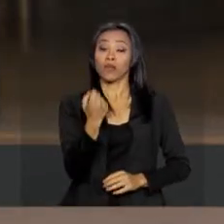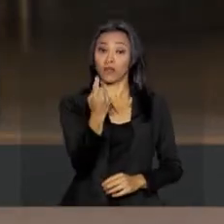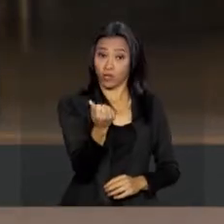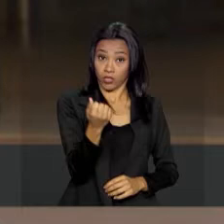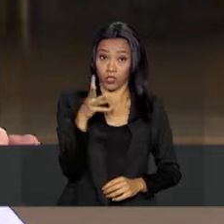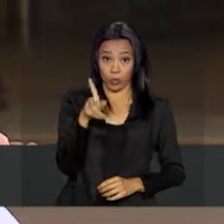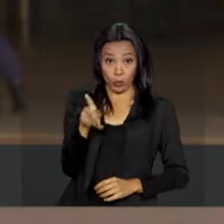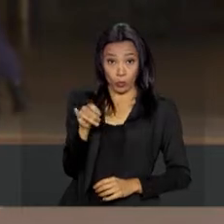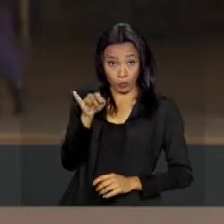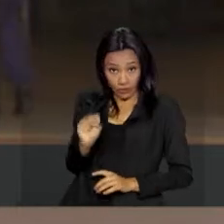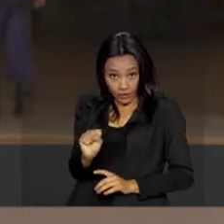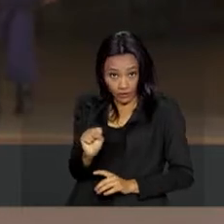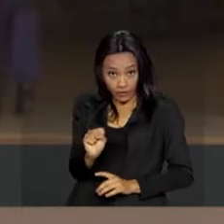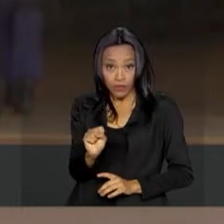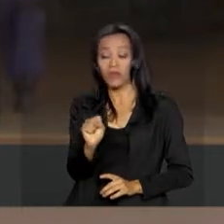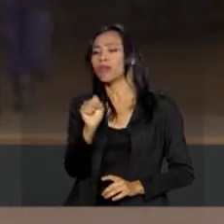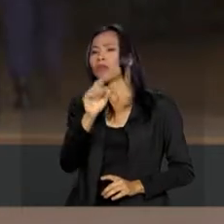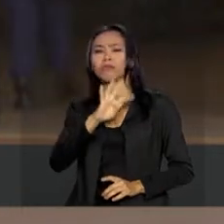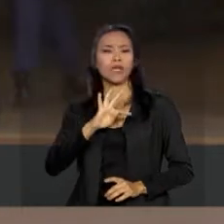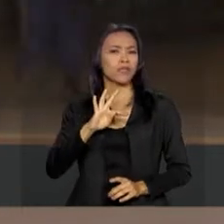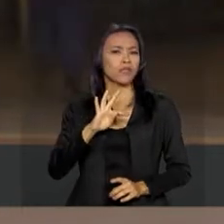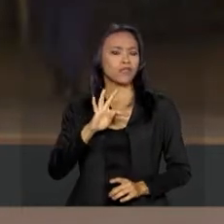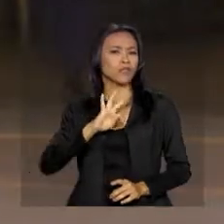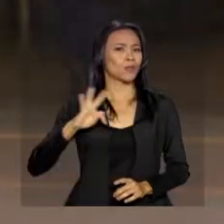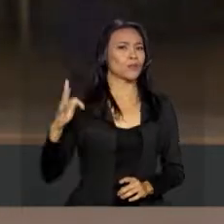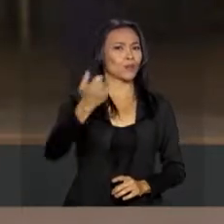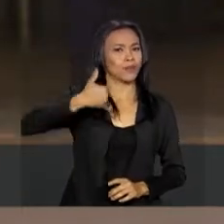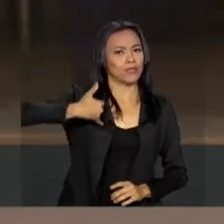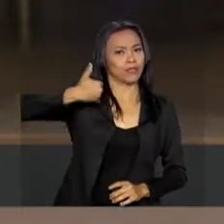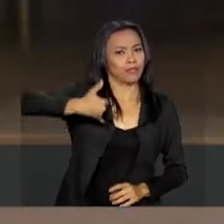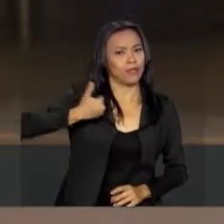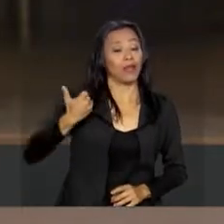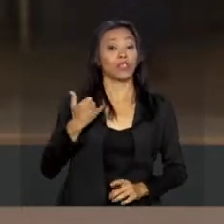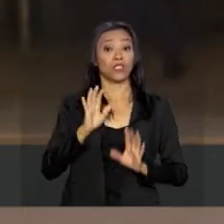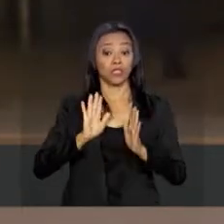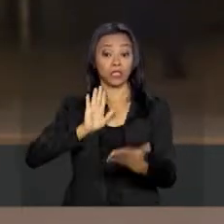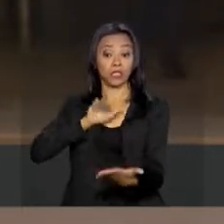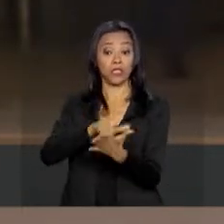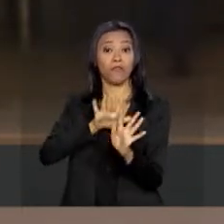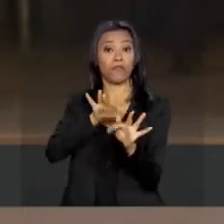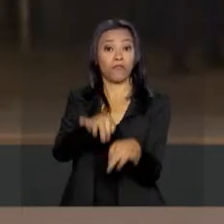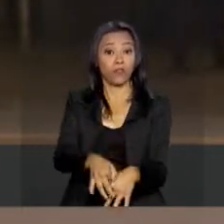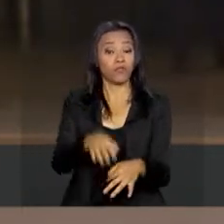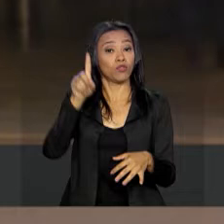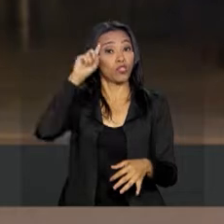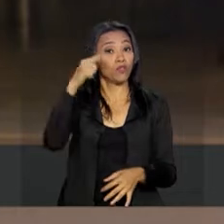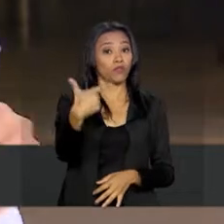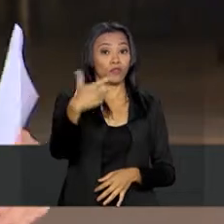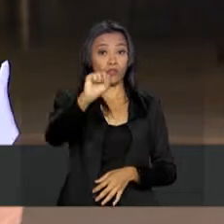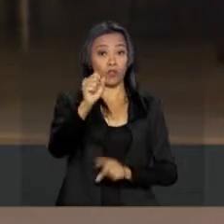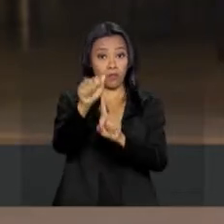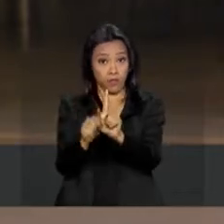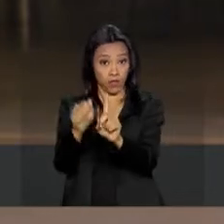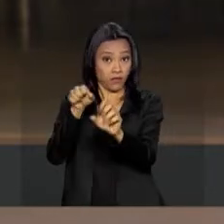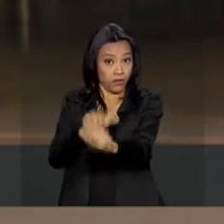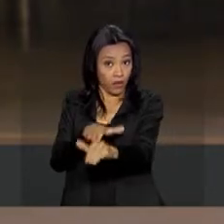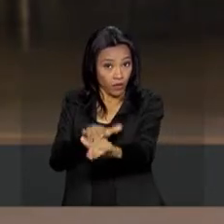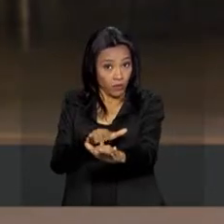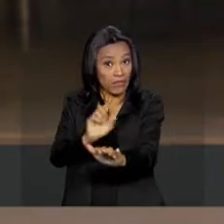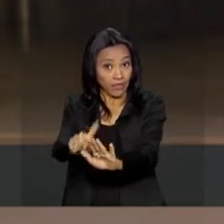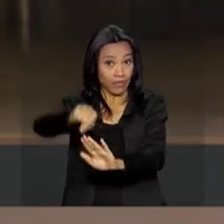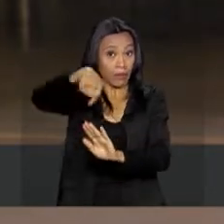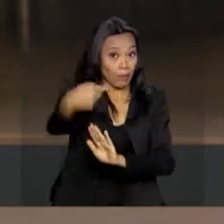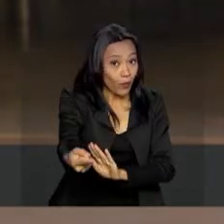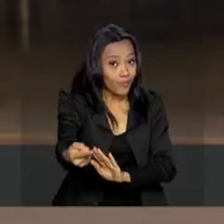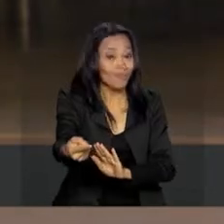pasep para as pessoas de todas as idades termina no dia 28 de setembro depois dessa data